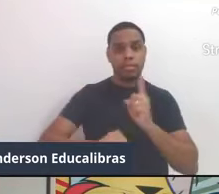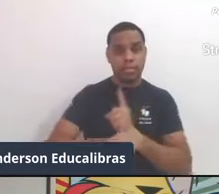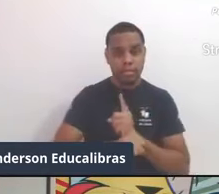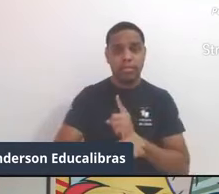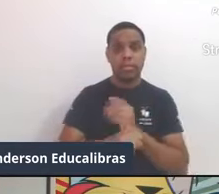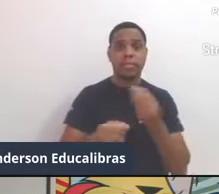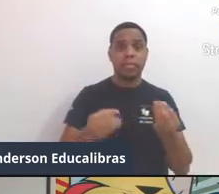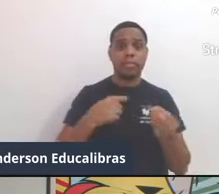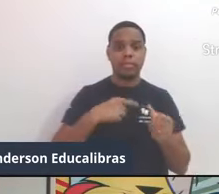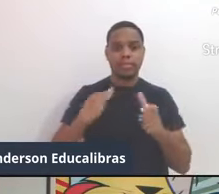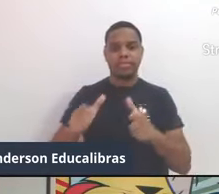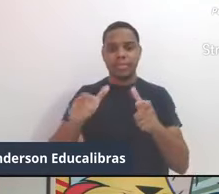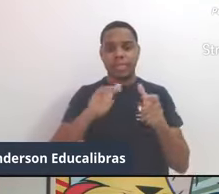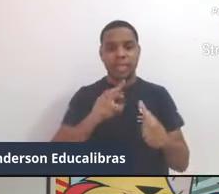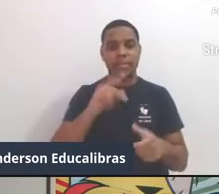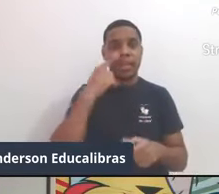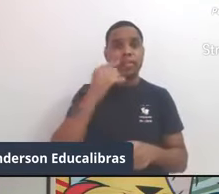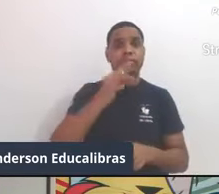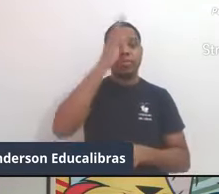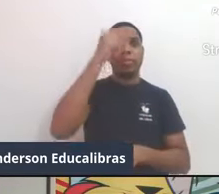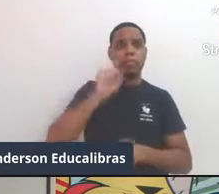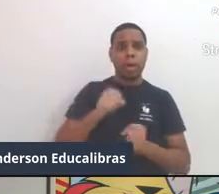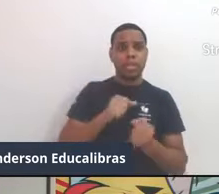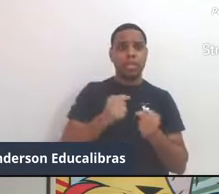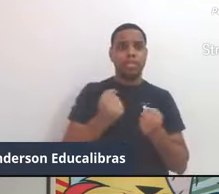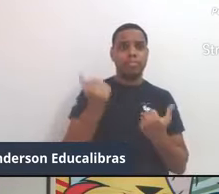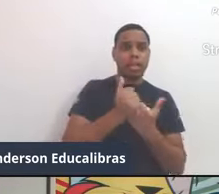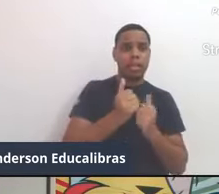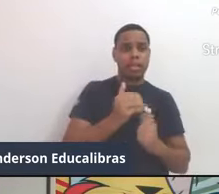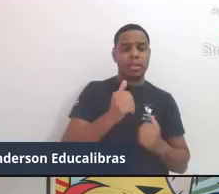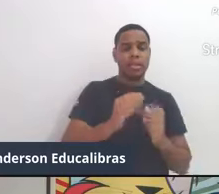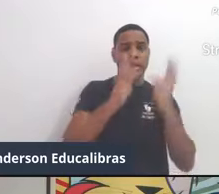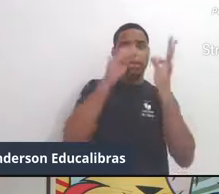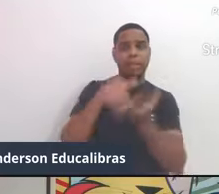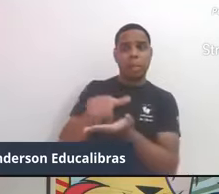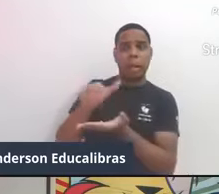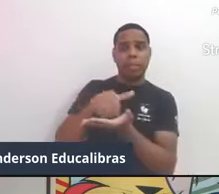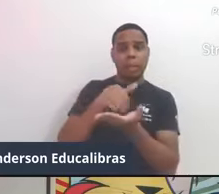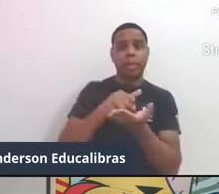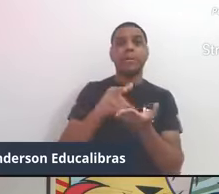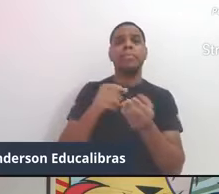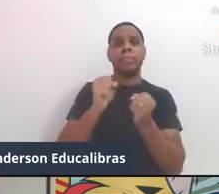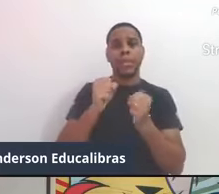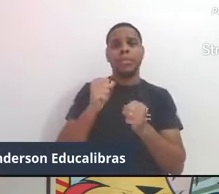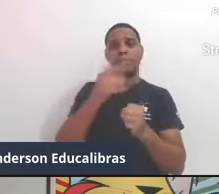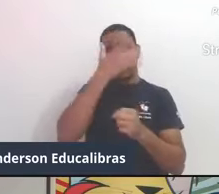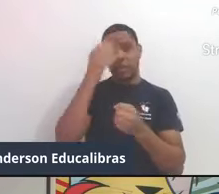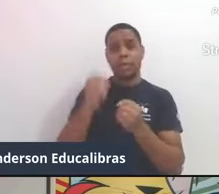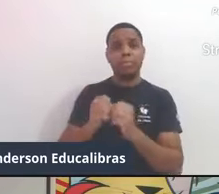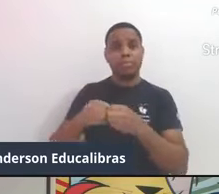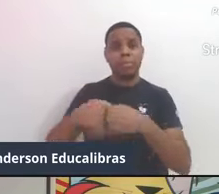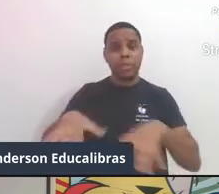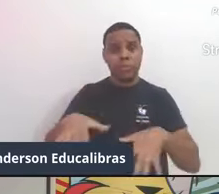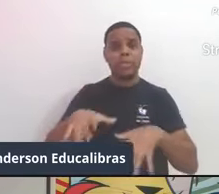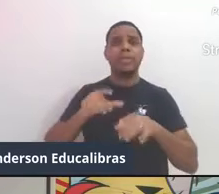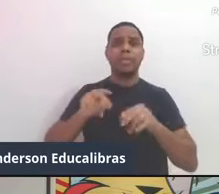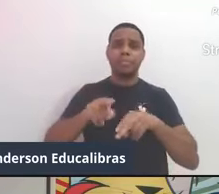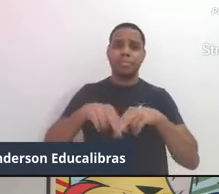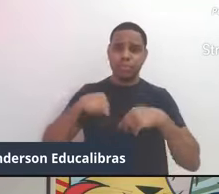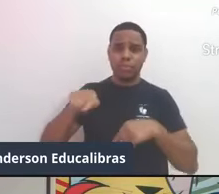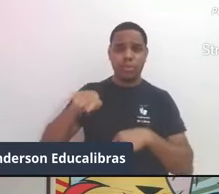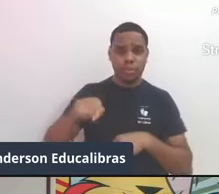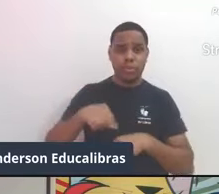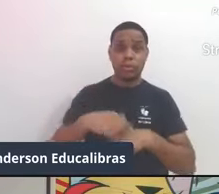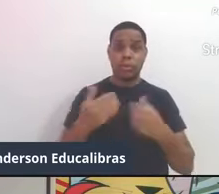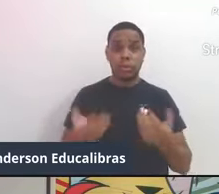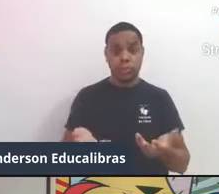trabalho não estarão mais disponíveis? E, normalmente, as minorias tendem a ser as mais prejudicadas, as mais vulnerabilizadas nesse momento, né?